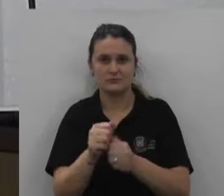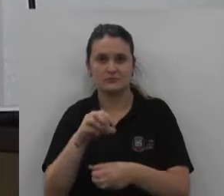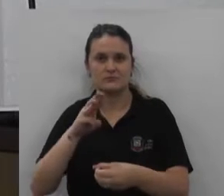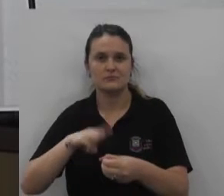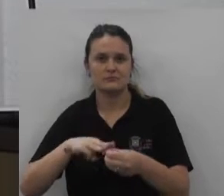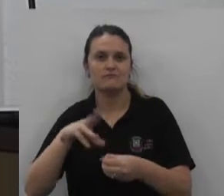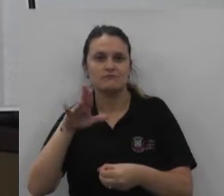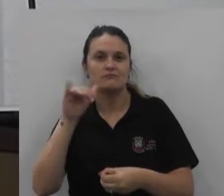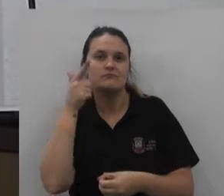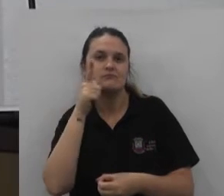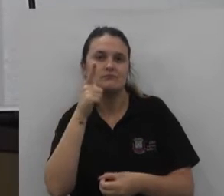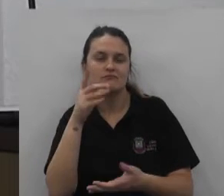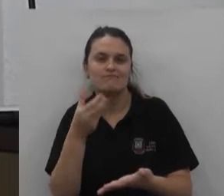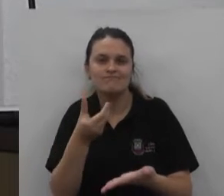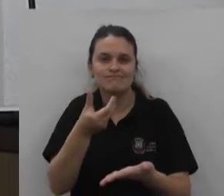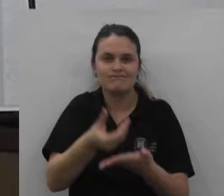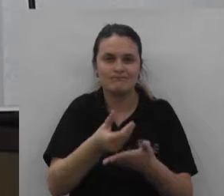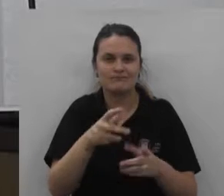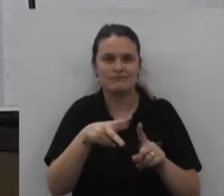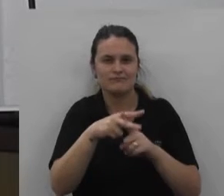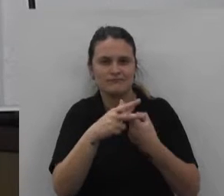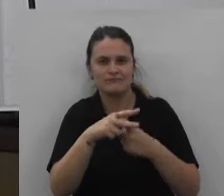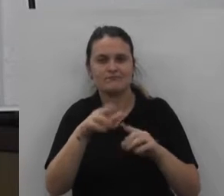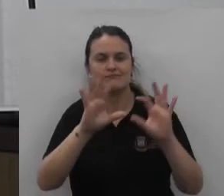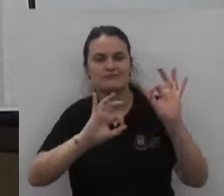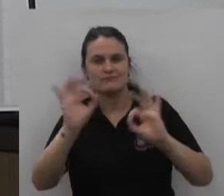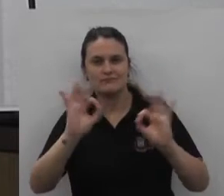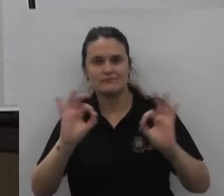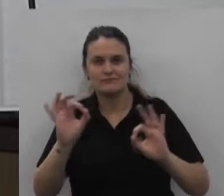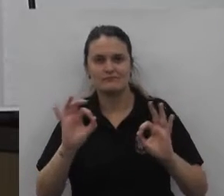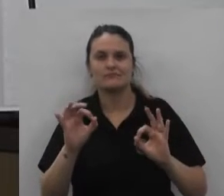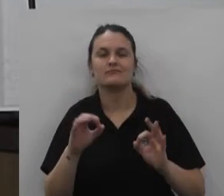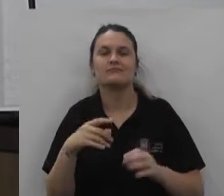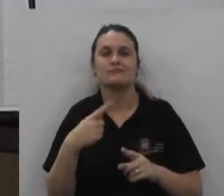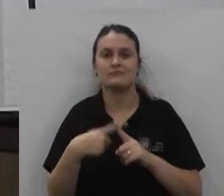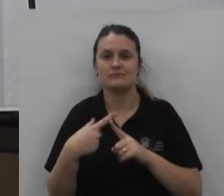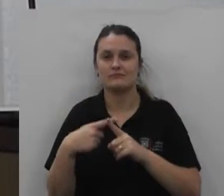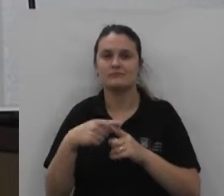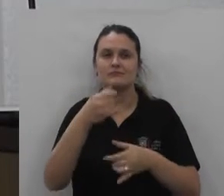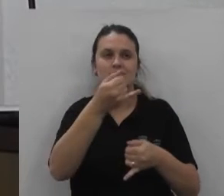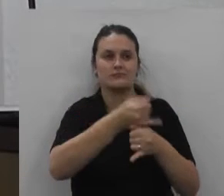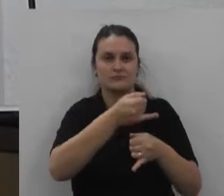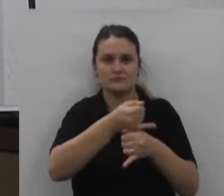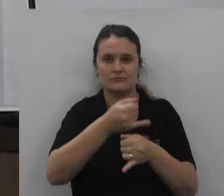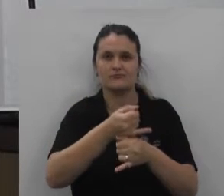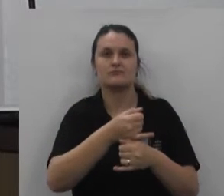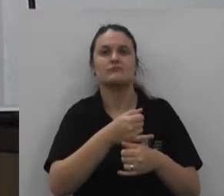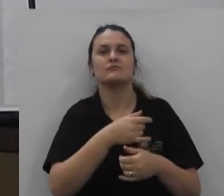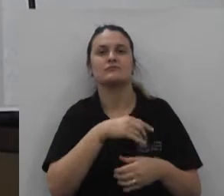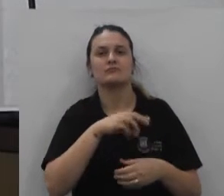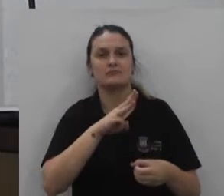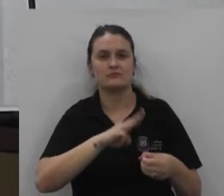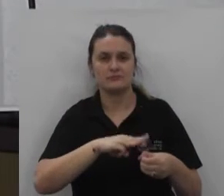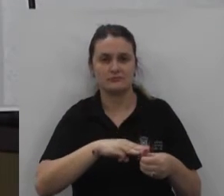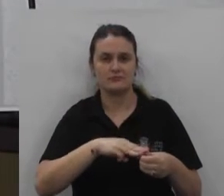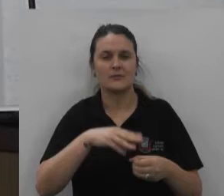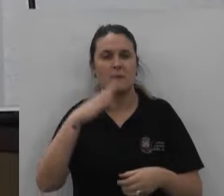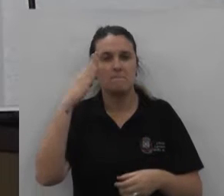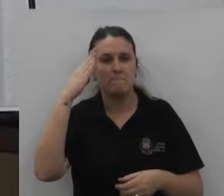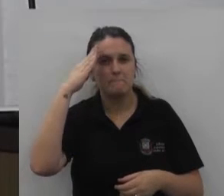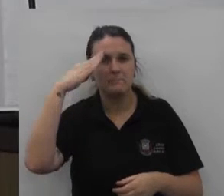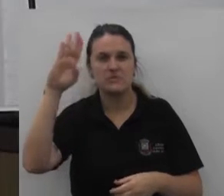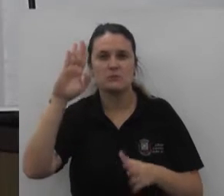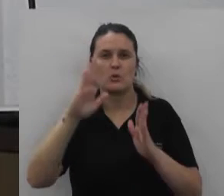estarão recebendo essa reforma, essa melhoria, levantado por vocês, diretoras municipais, mas principalmente